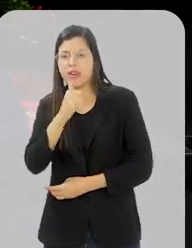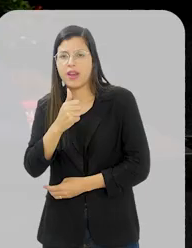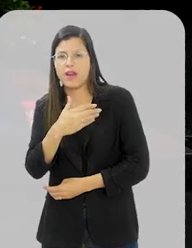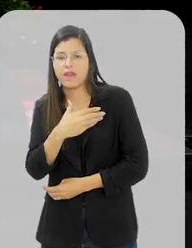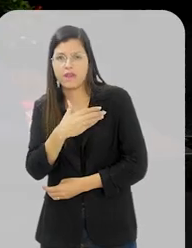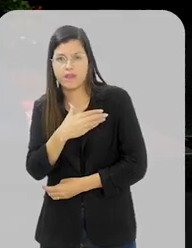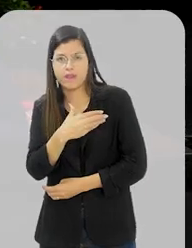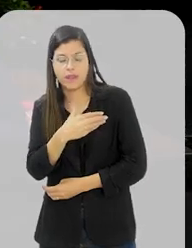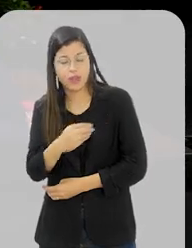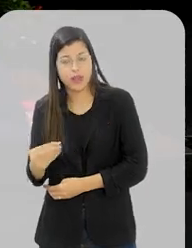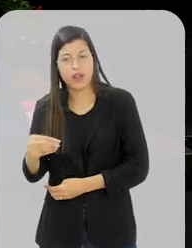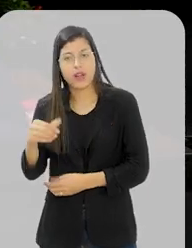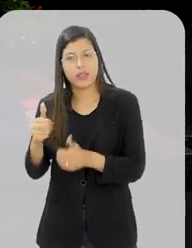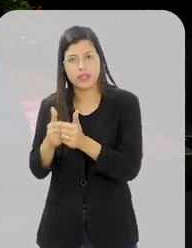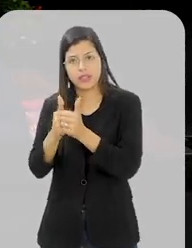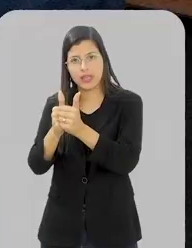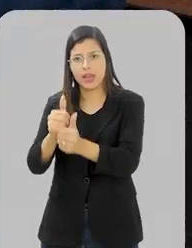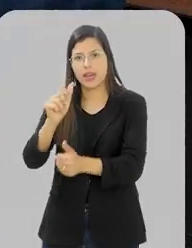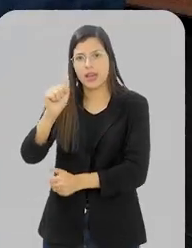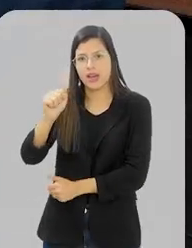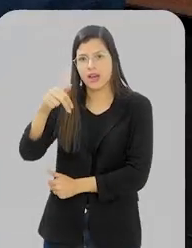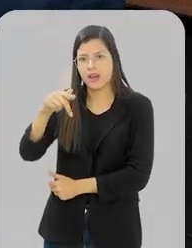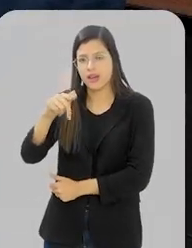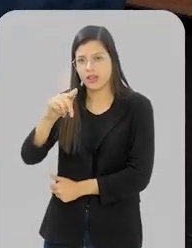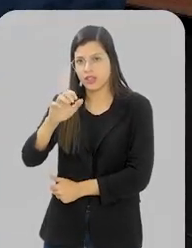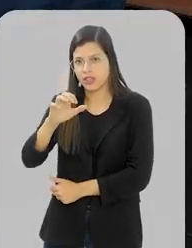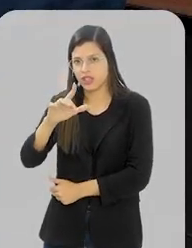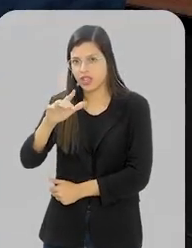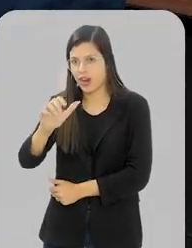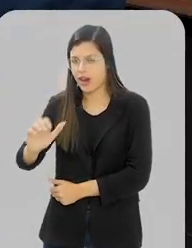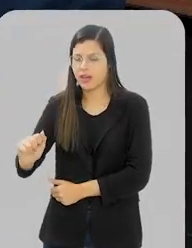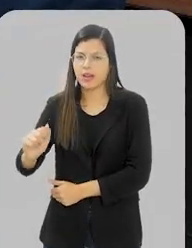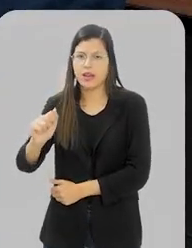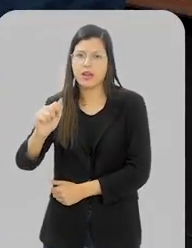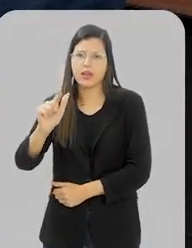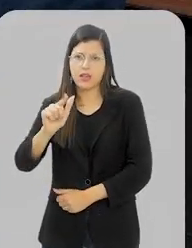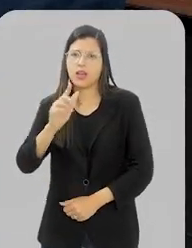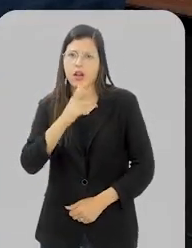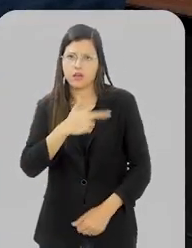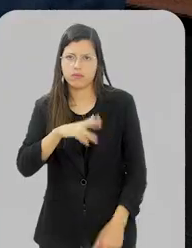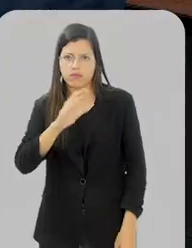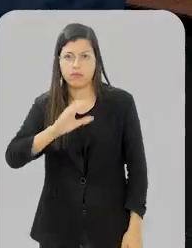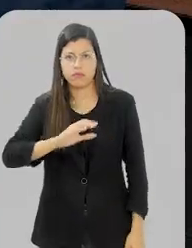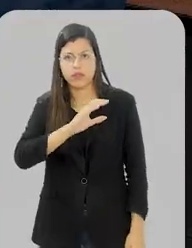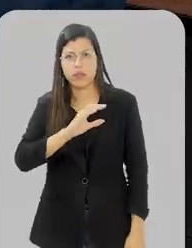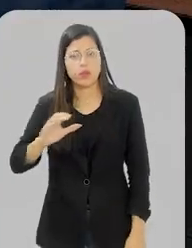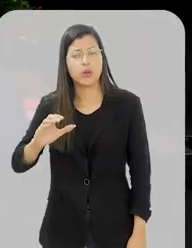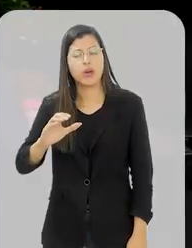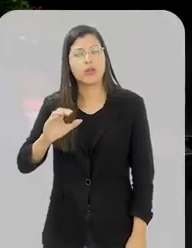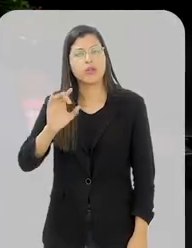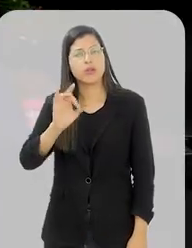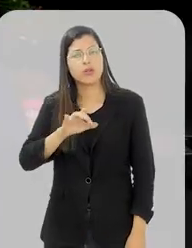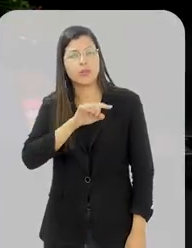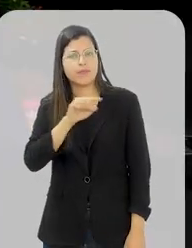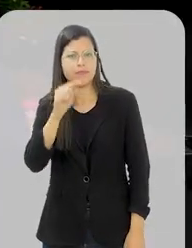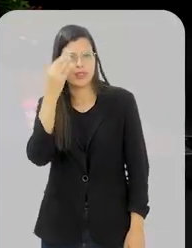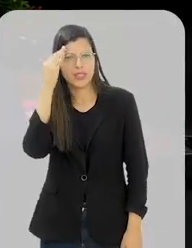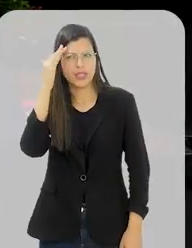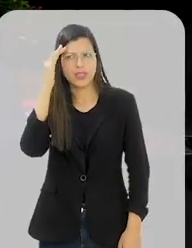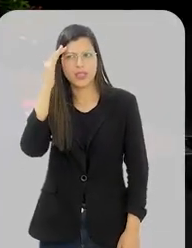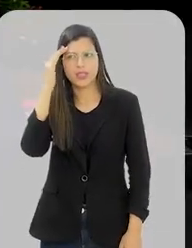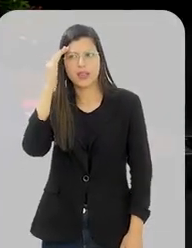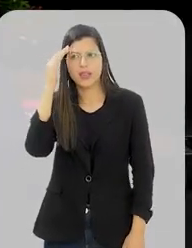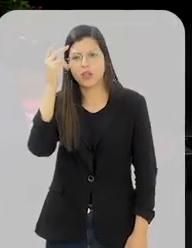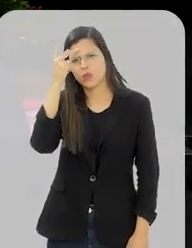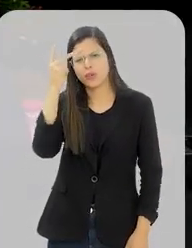Angélica como católica sim então quer dizer eles vivem dentro do mesmo ambiente Isso é só para vocês entenderem que as